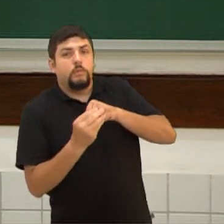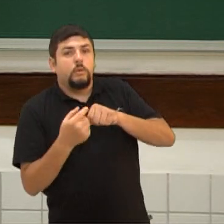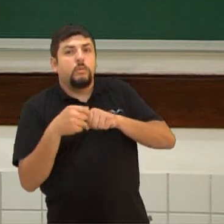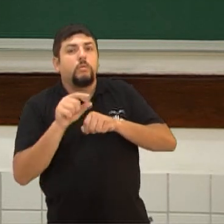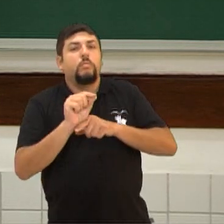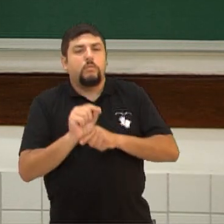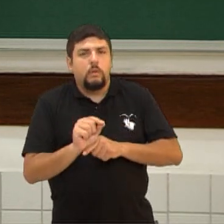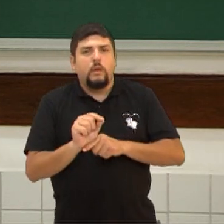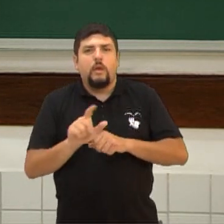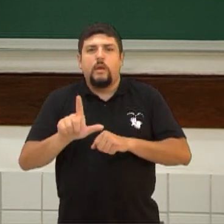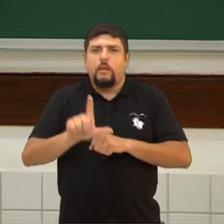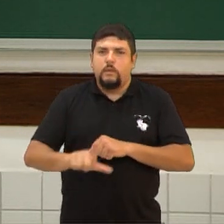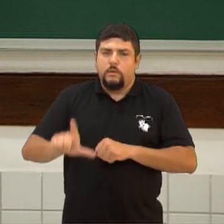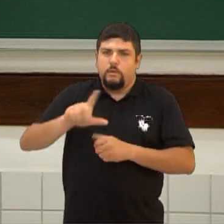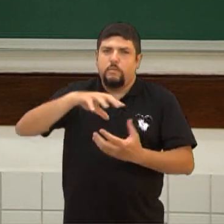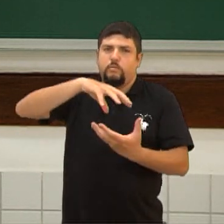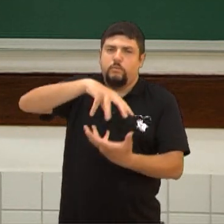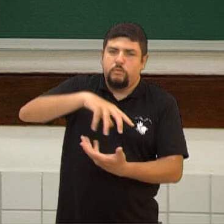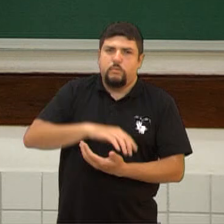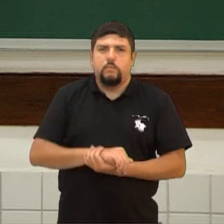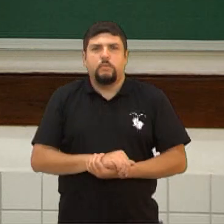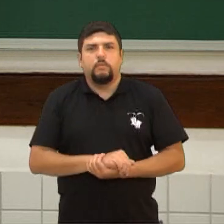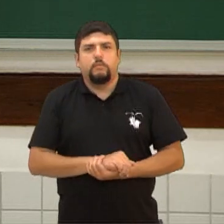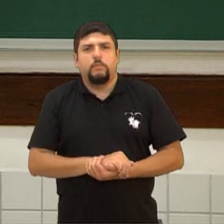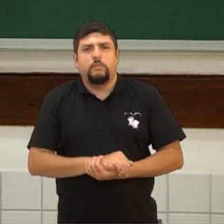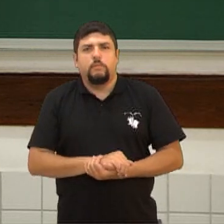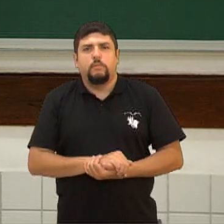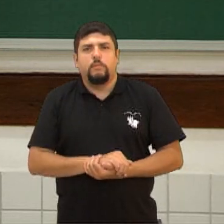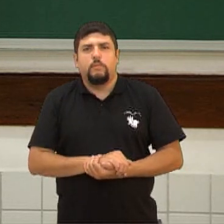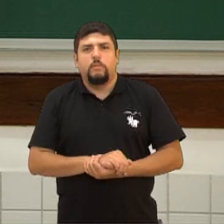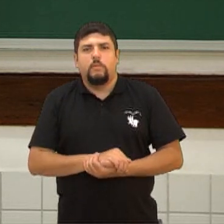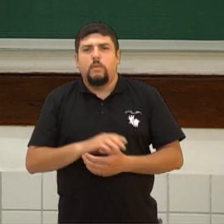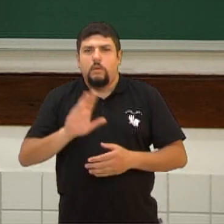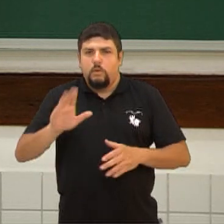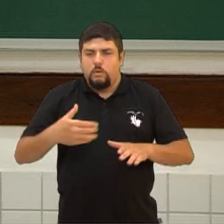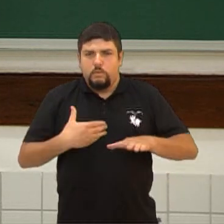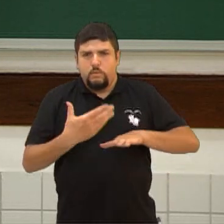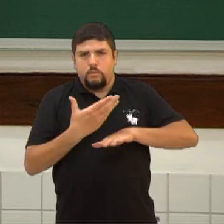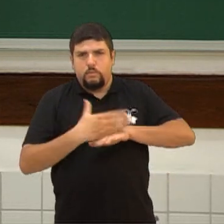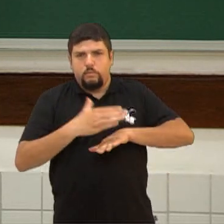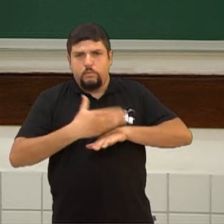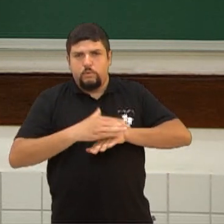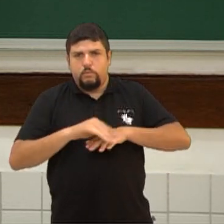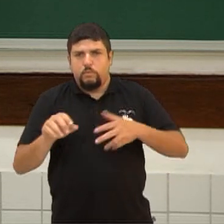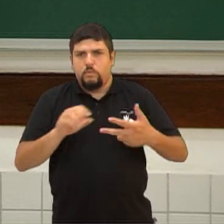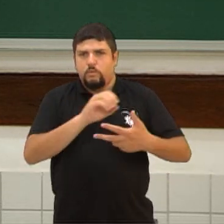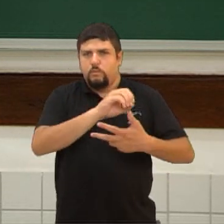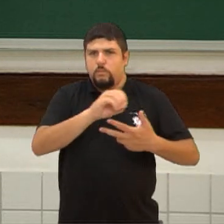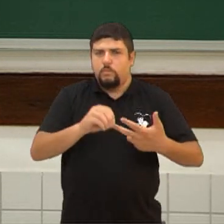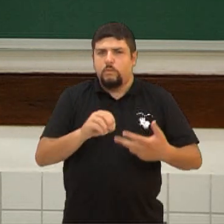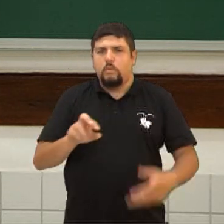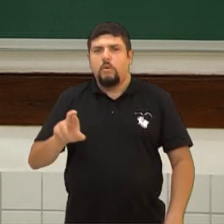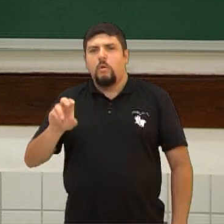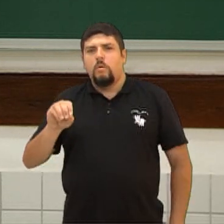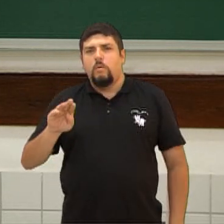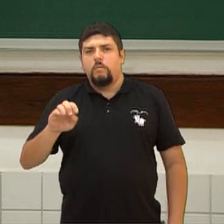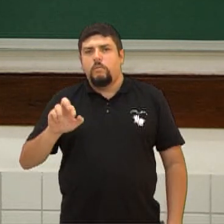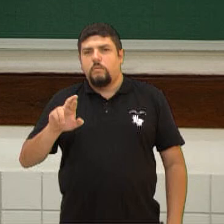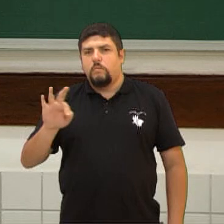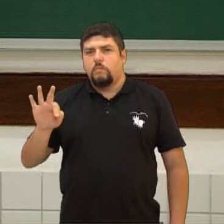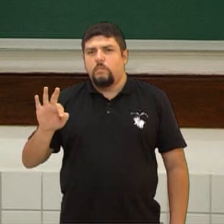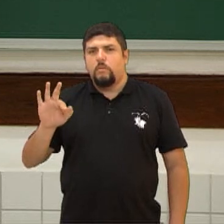também da literatura mundial como um todo. Tá ok? Nós já praticamos, por exemplo, aqui uma questão do Enem do Robert Frost, que é um